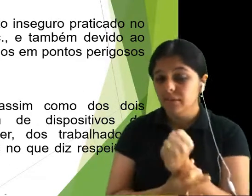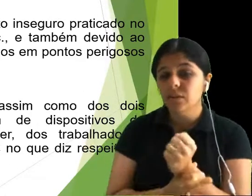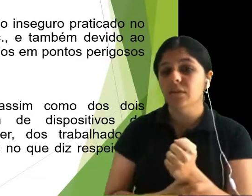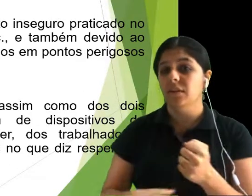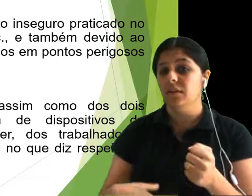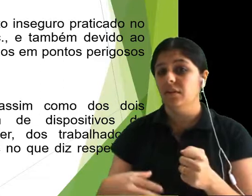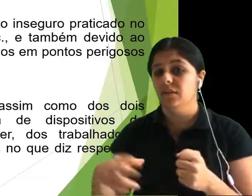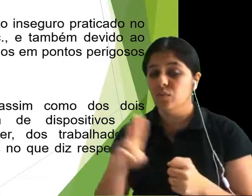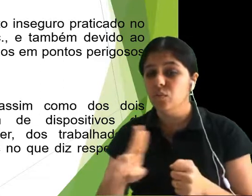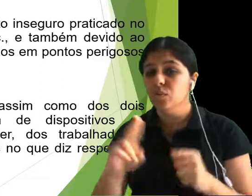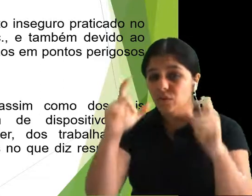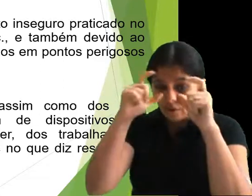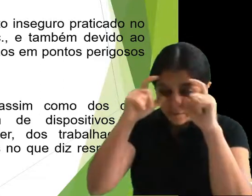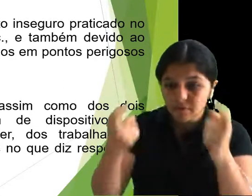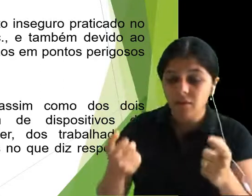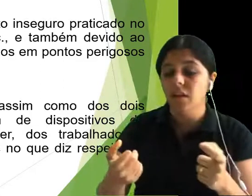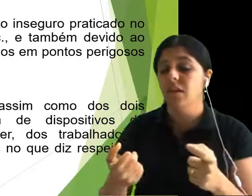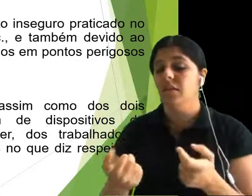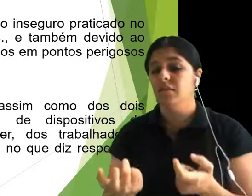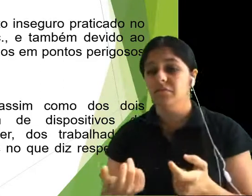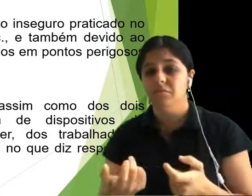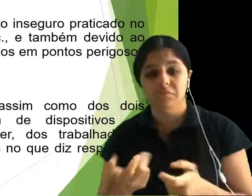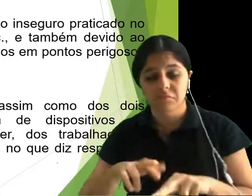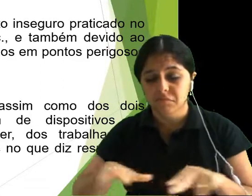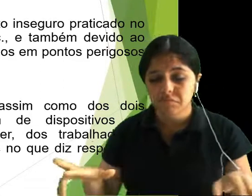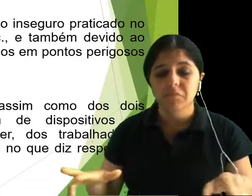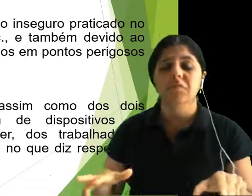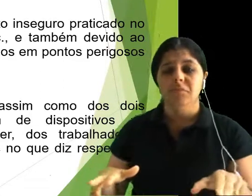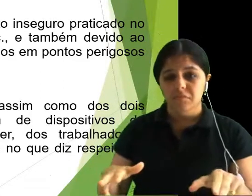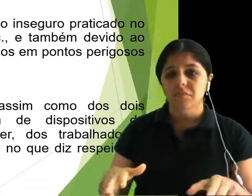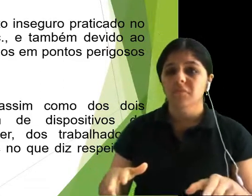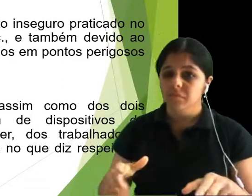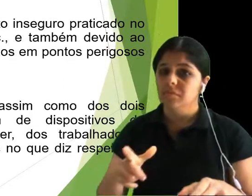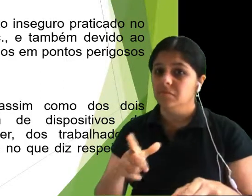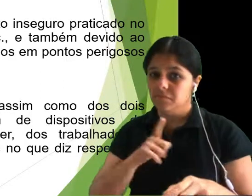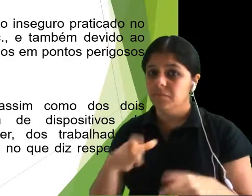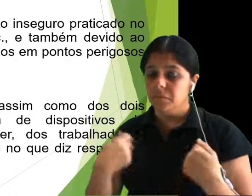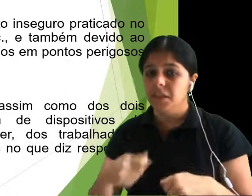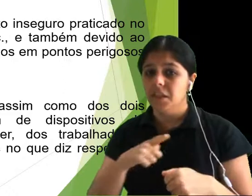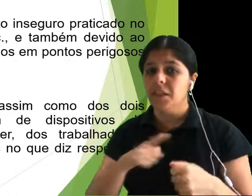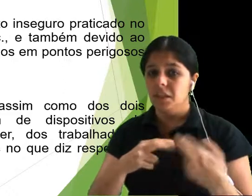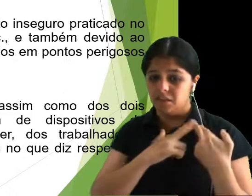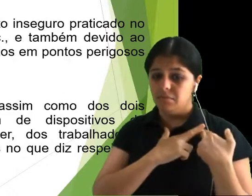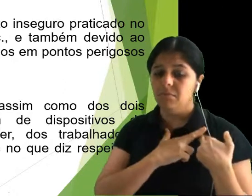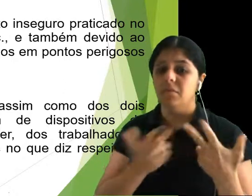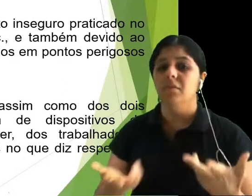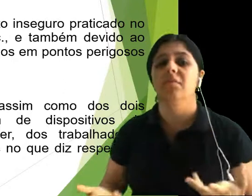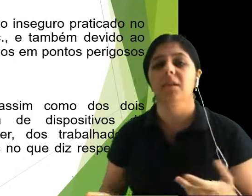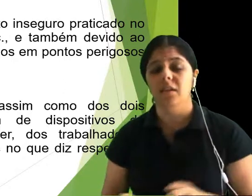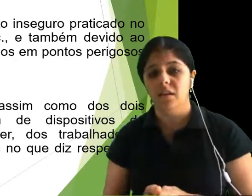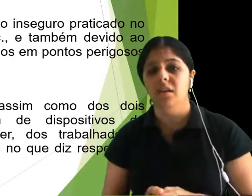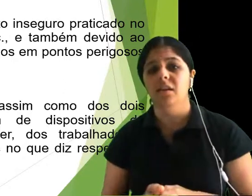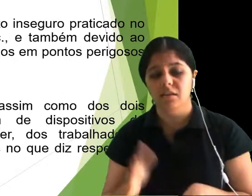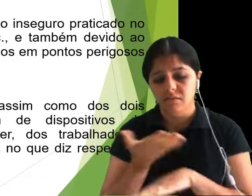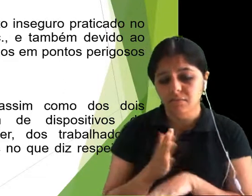dos trabalhadores muita instrução, muita responsabilidade no que diz respeito às regras de segurança,